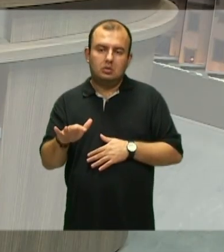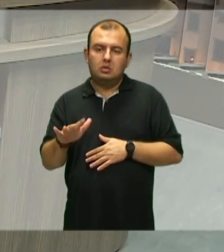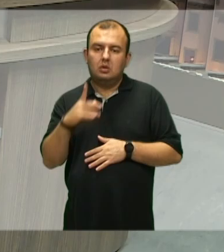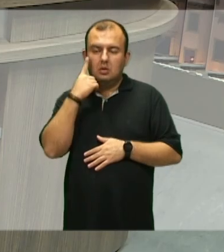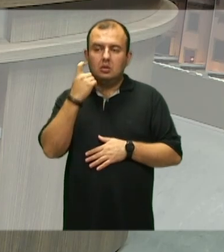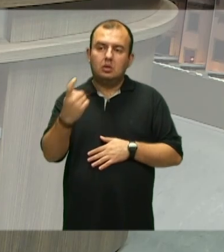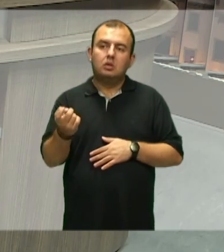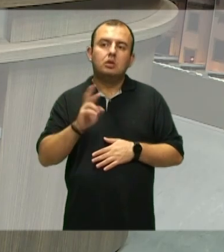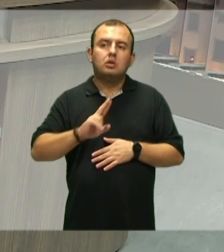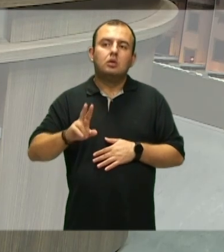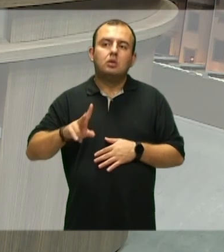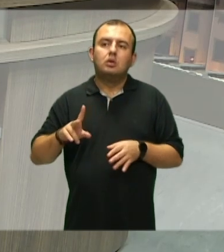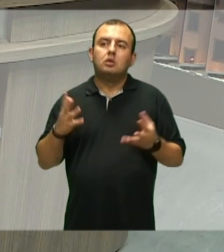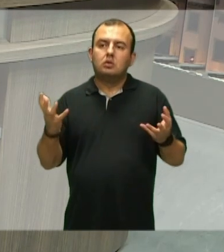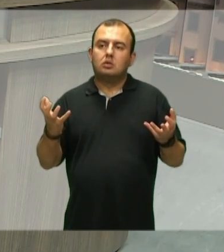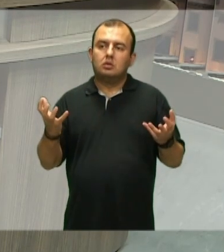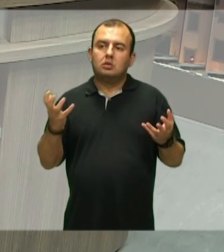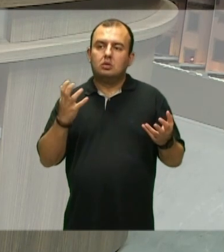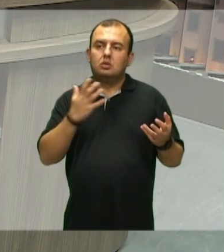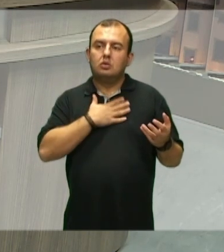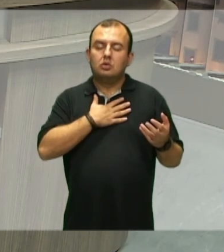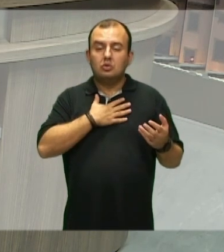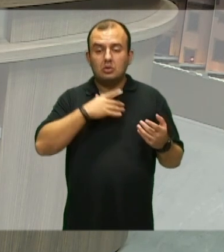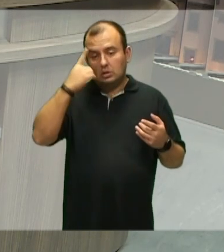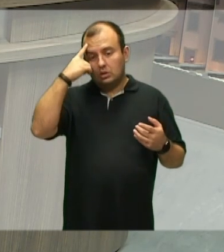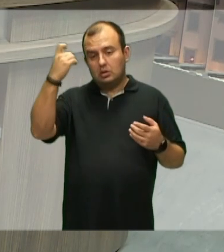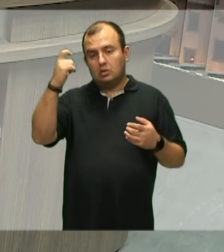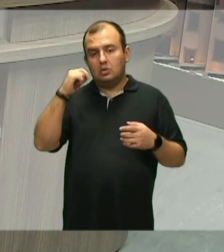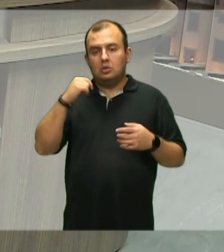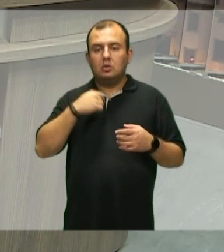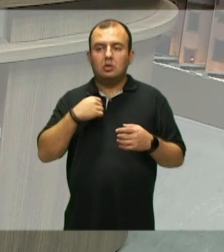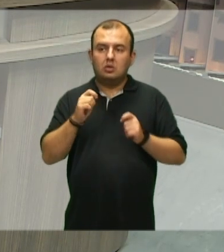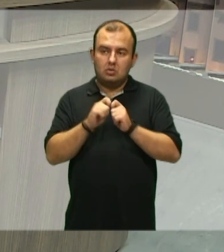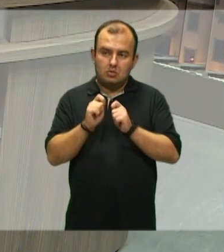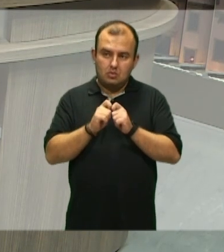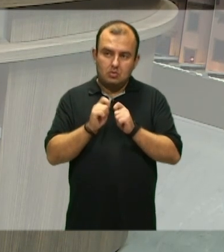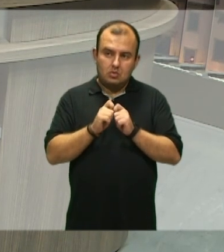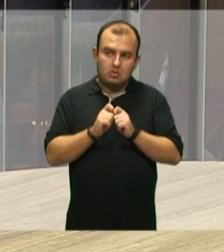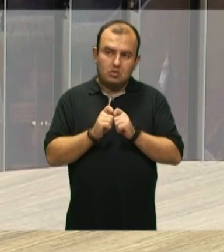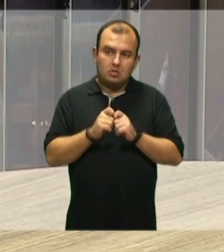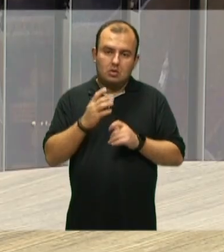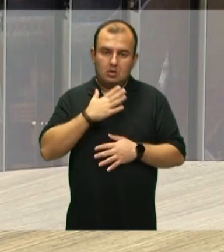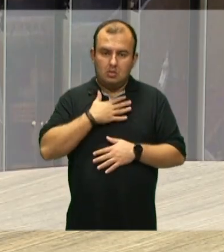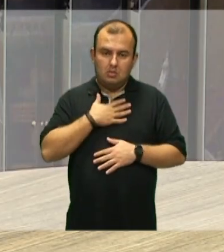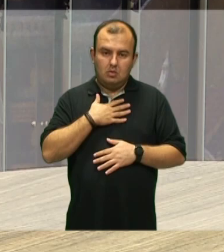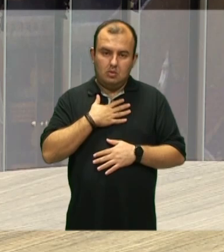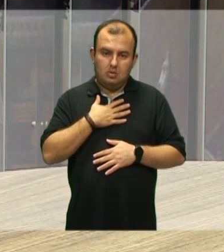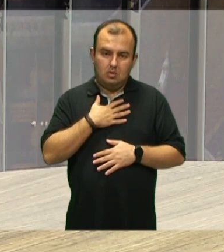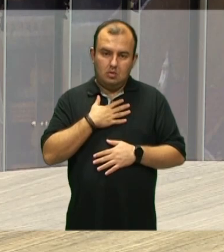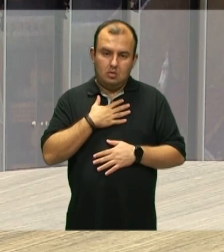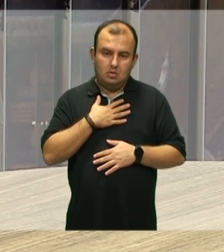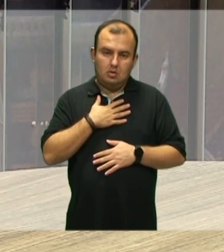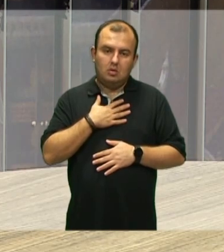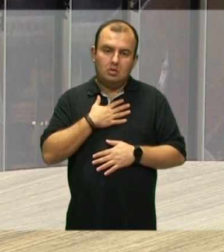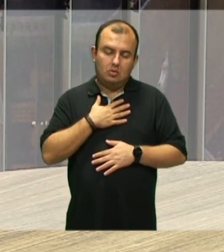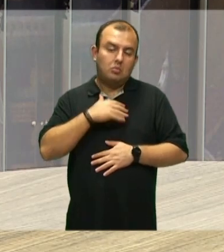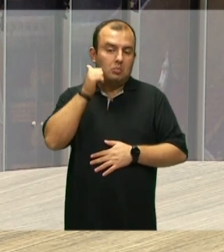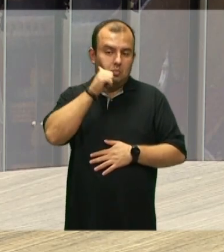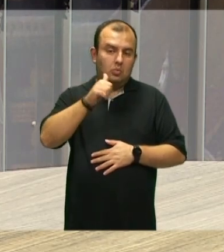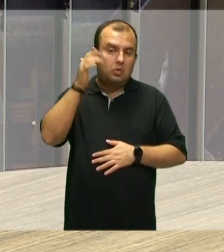que interessa, mas a gente gosta da ideia, assim, sou eu que faço a peça, né, é um solo meu. Eu já sou uma mulher madura,